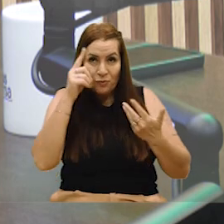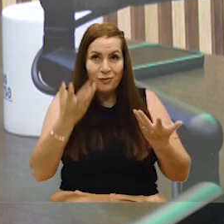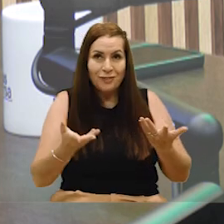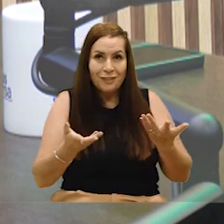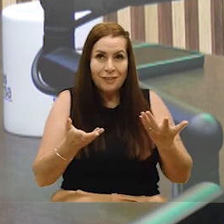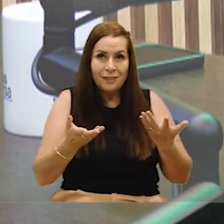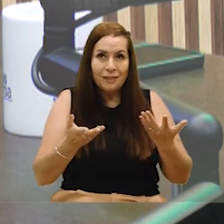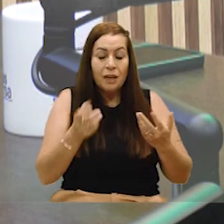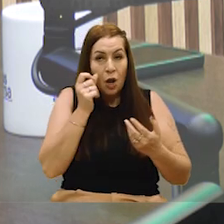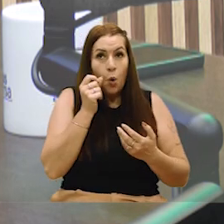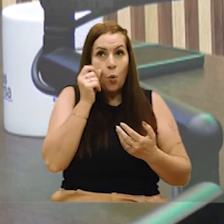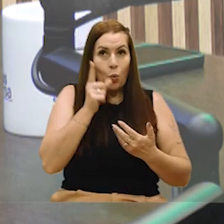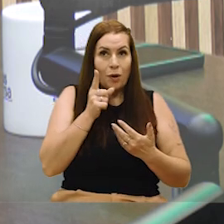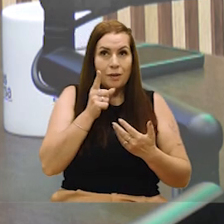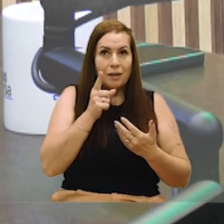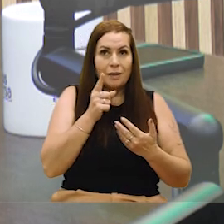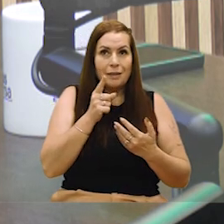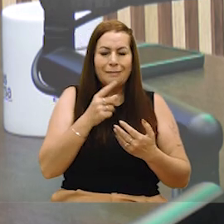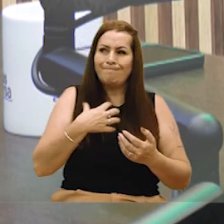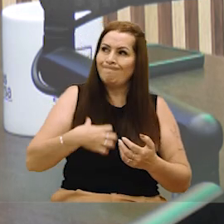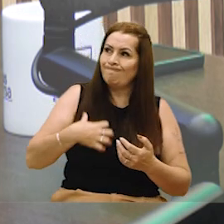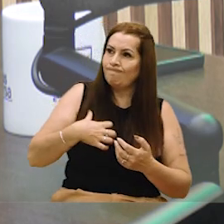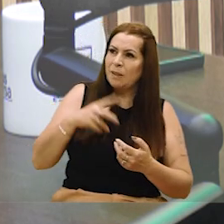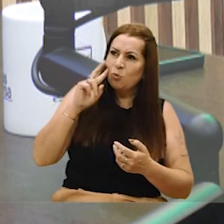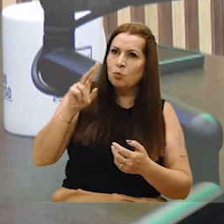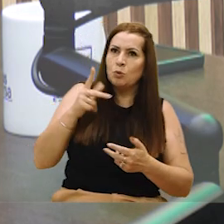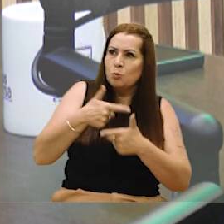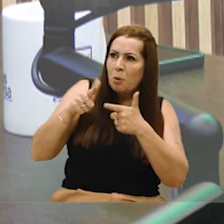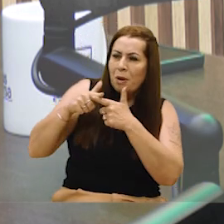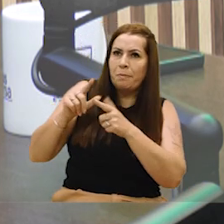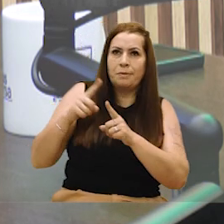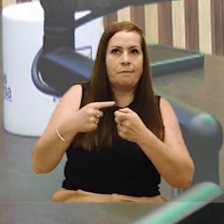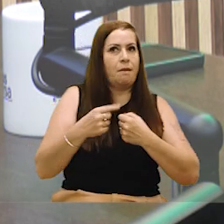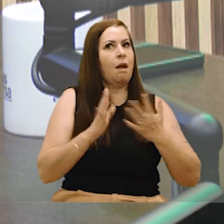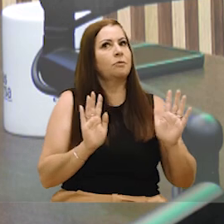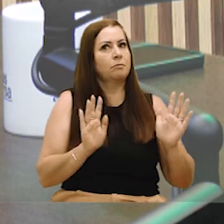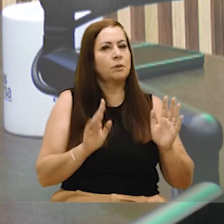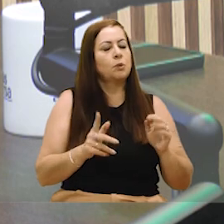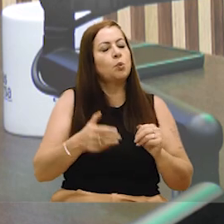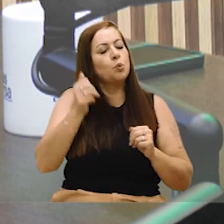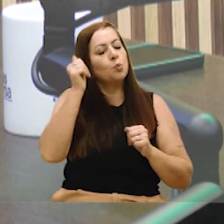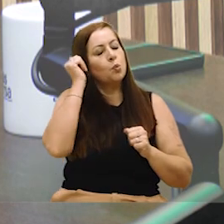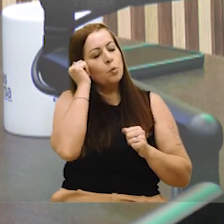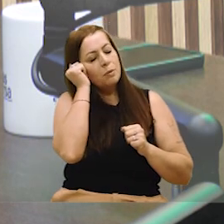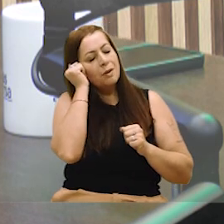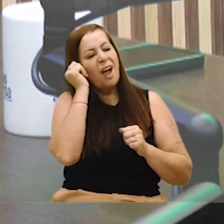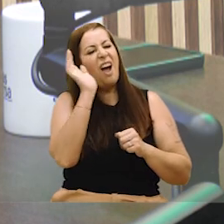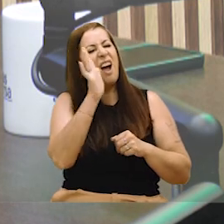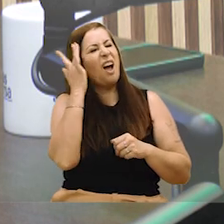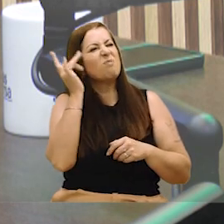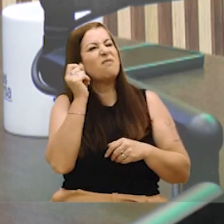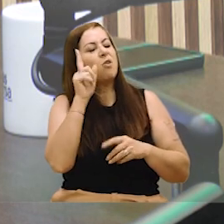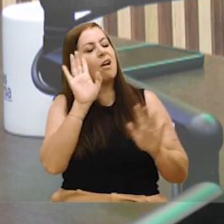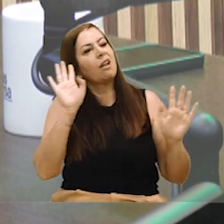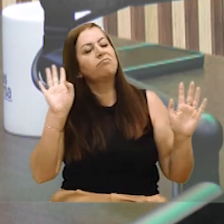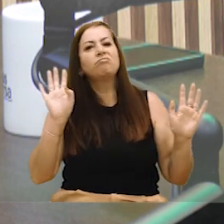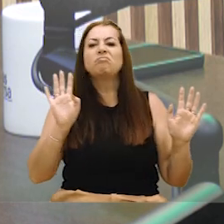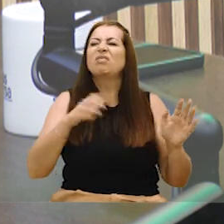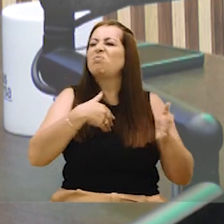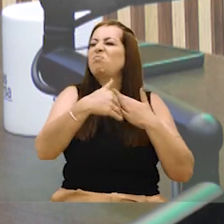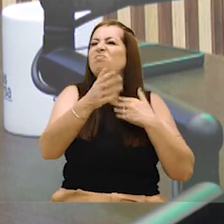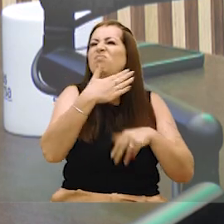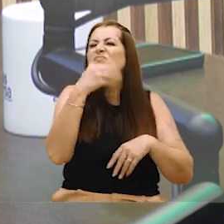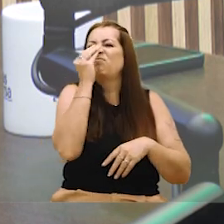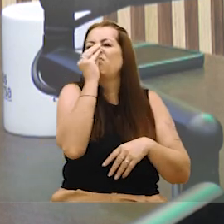motiva todo dia é acordar e me indignar com os problemas da cidade. Quando eu dormir e disser, não, amanhã eu vou